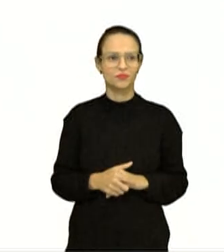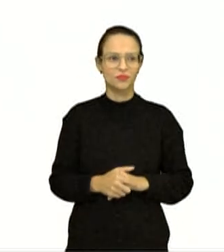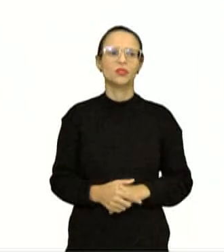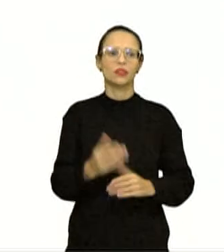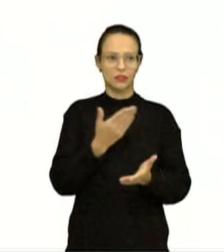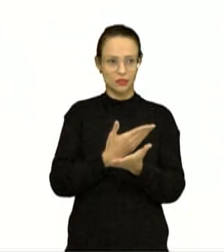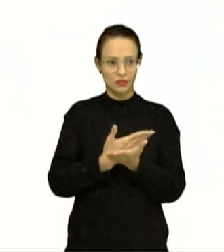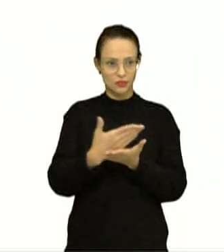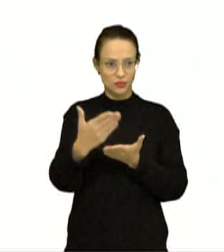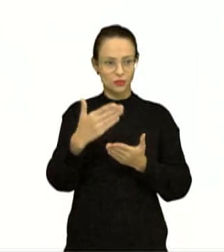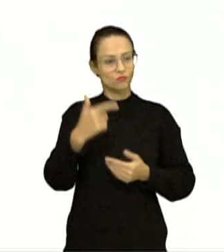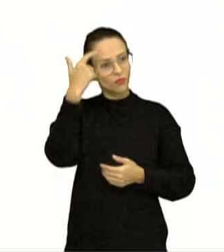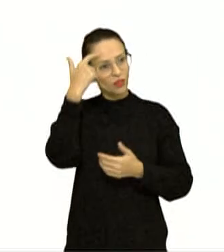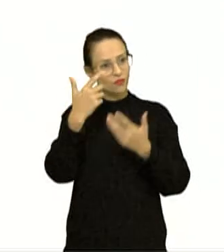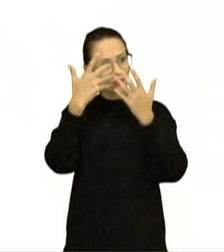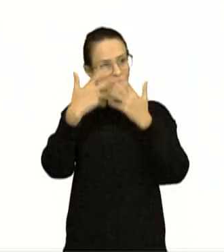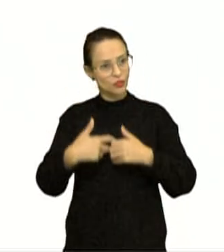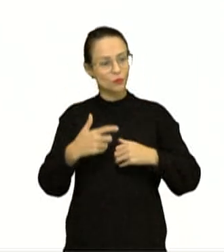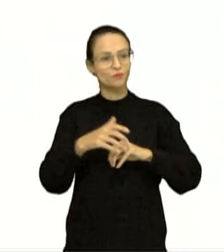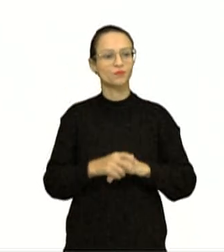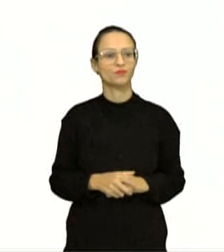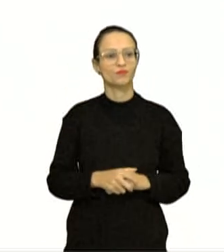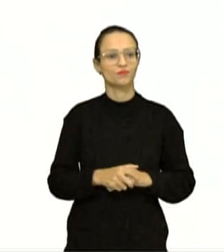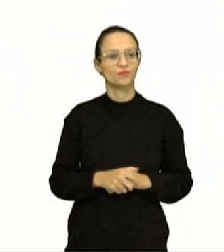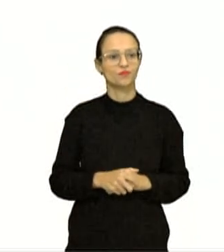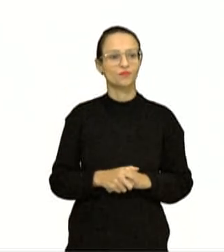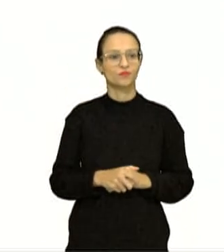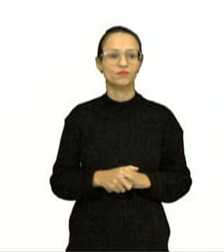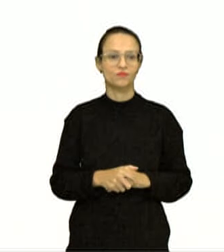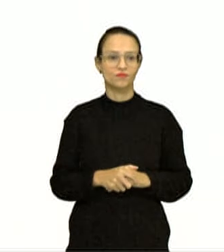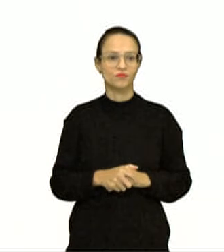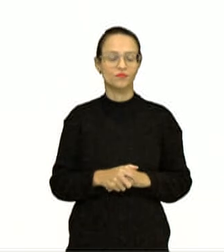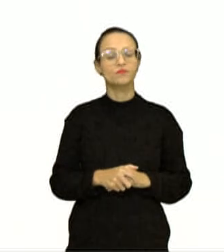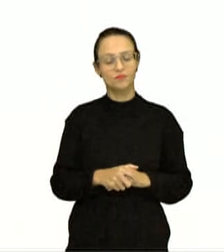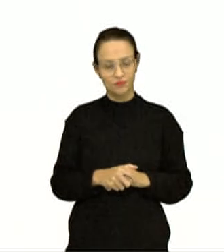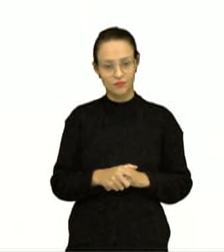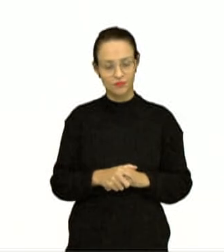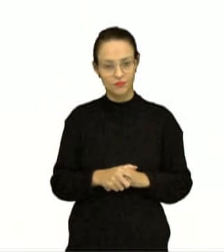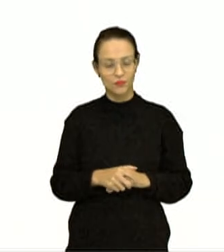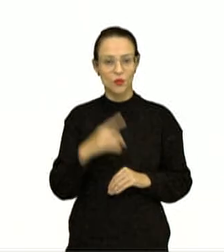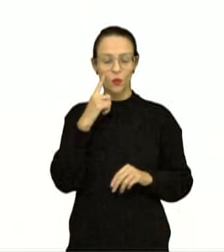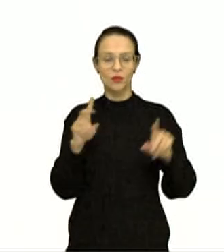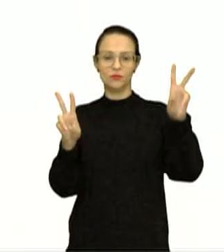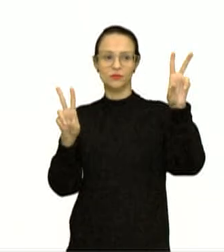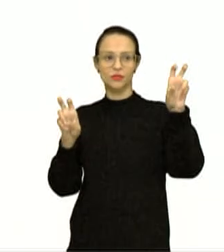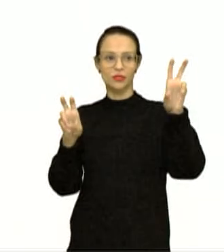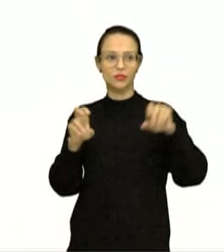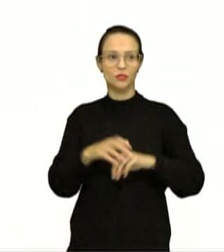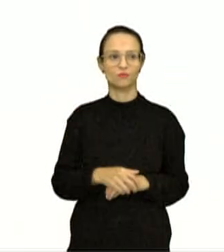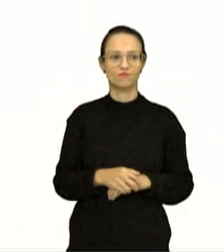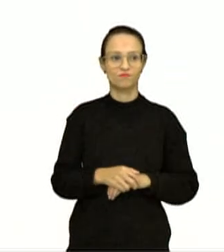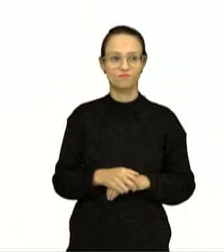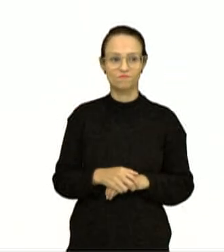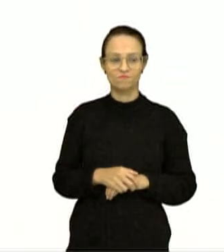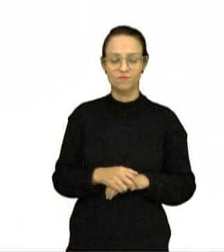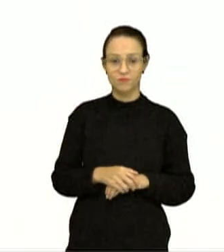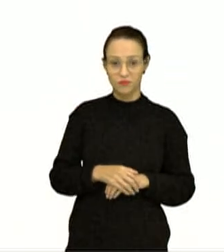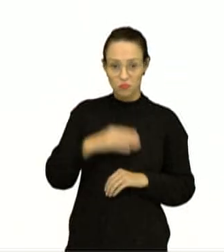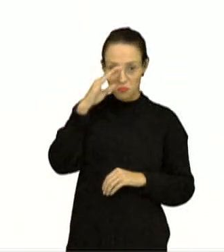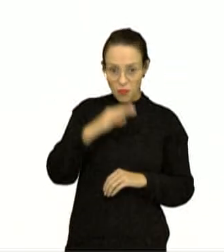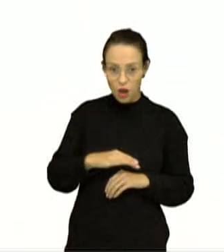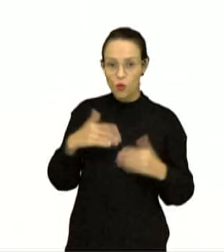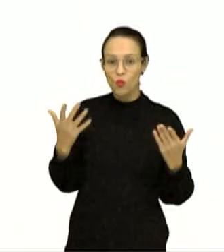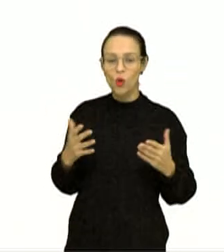Iniciando com uma reflexão, temos aqui duas citações. Observe: o mal será bem quando